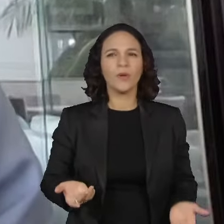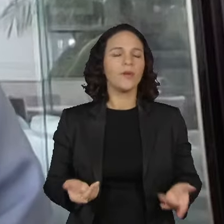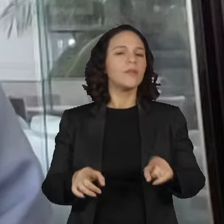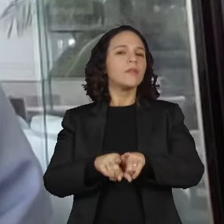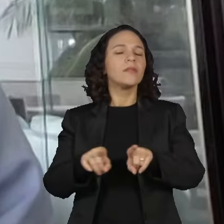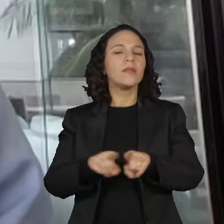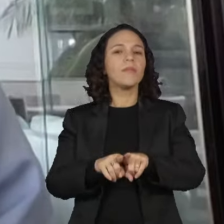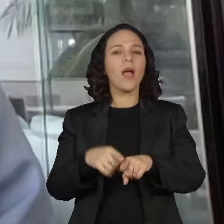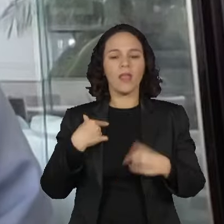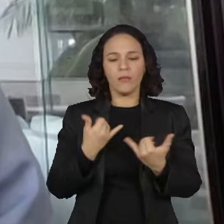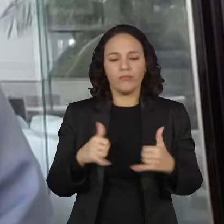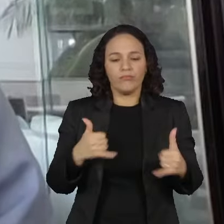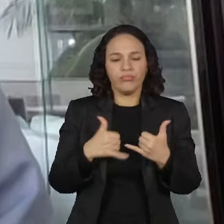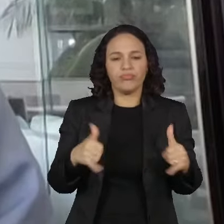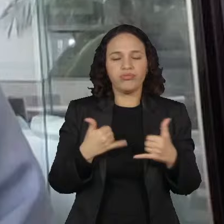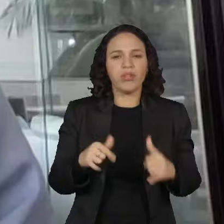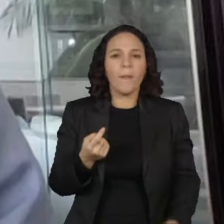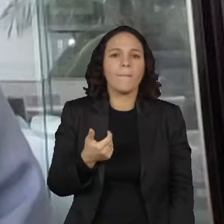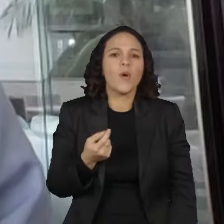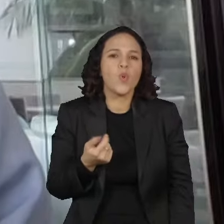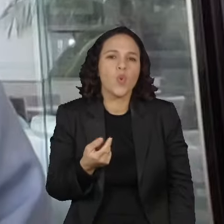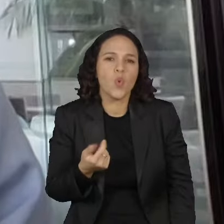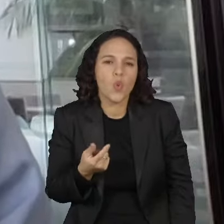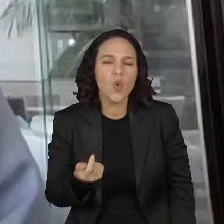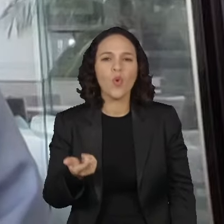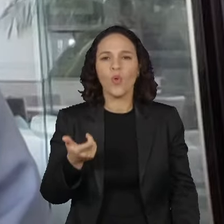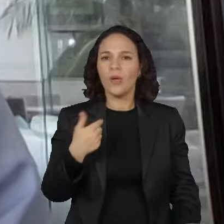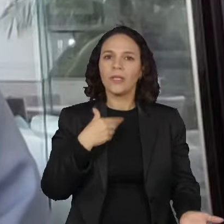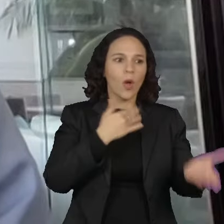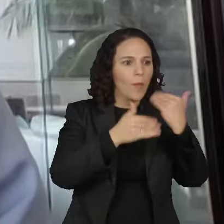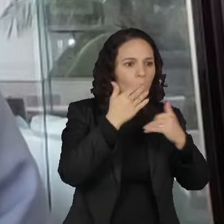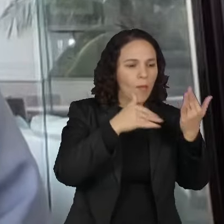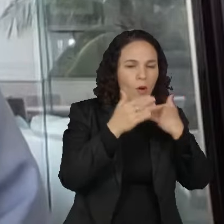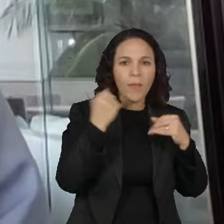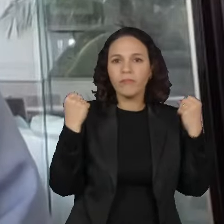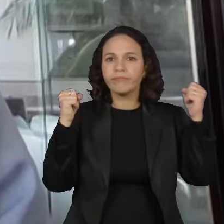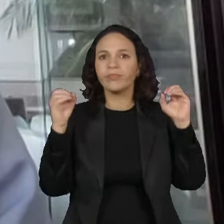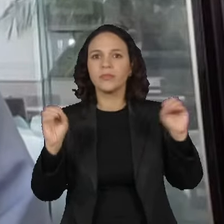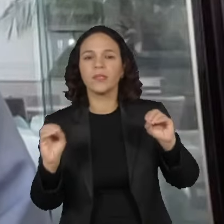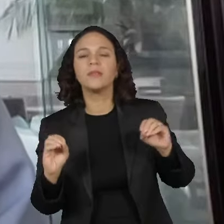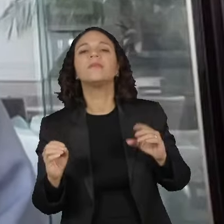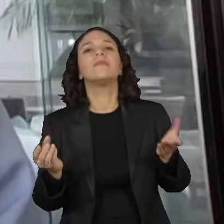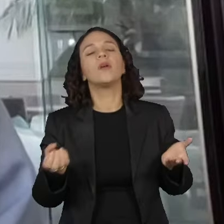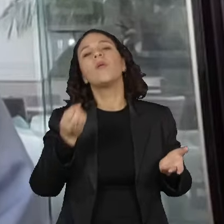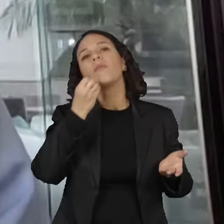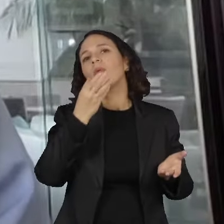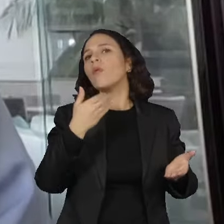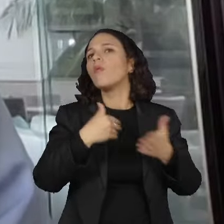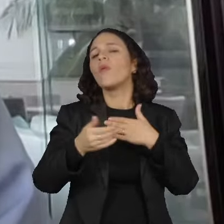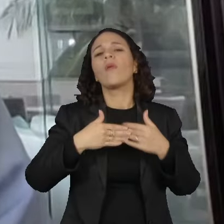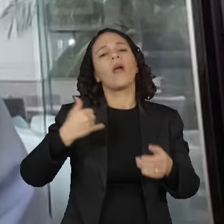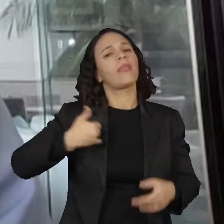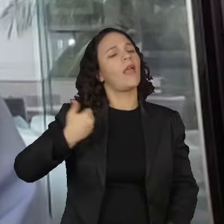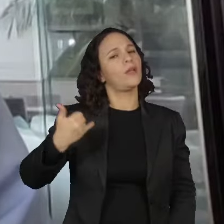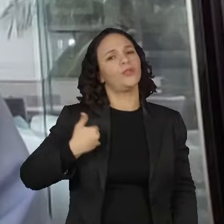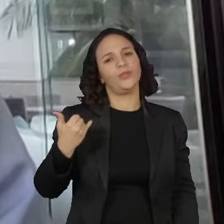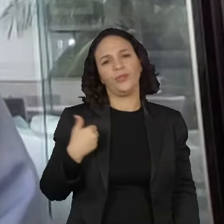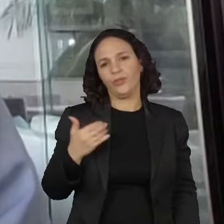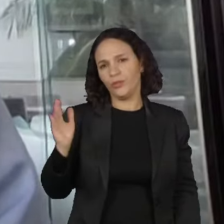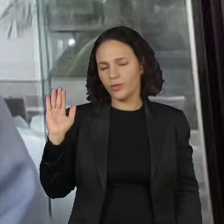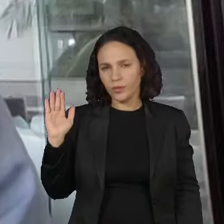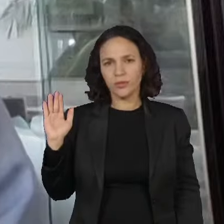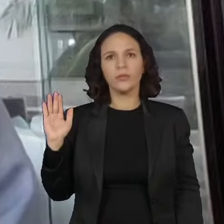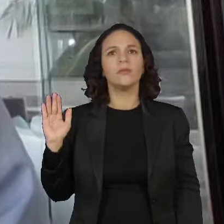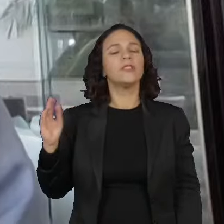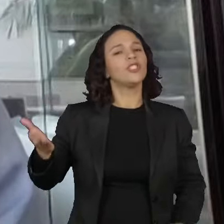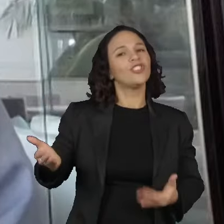um gasto energético muito pobre, então é recomendação que você faça uma atividade física regular em qualquer faixa etária.